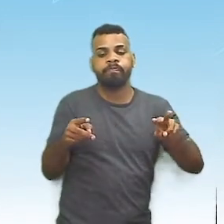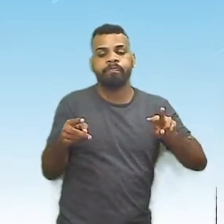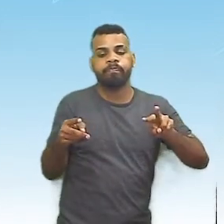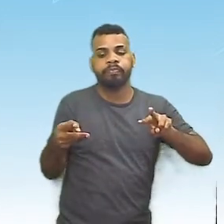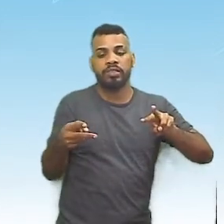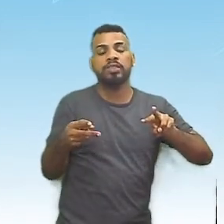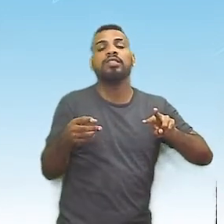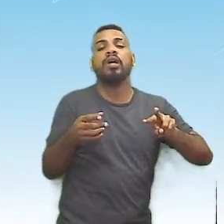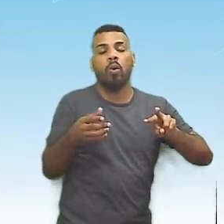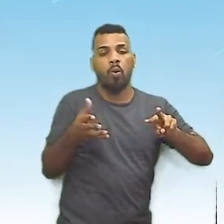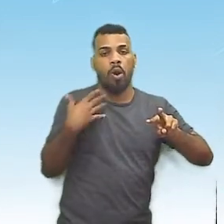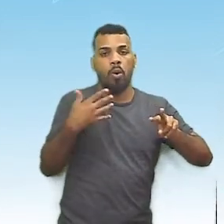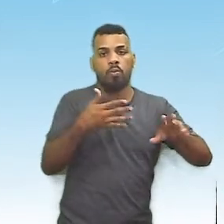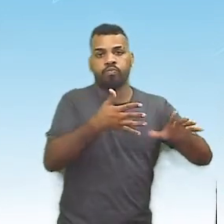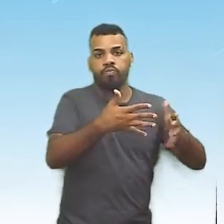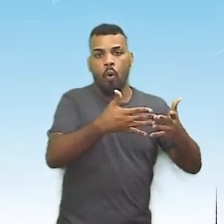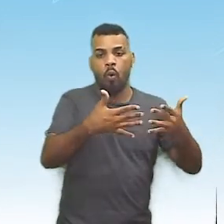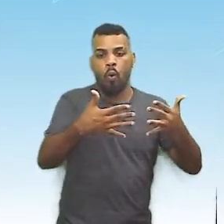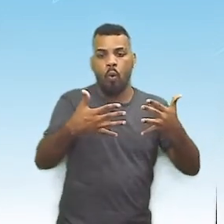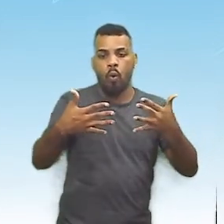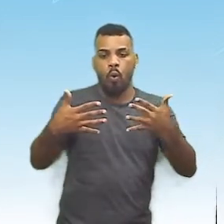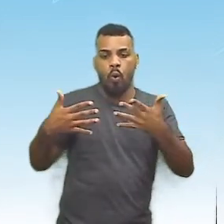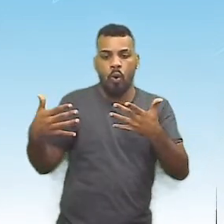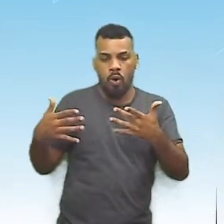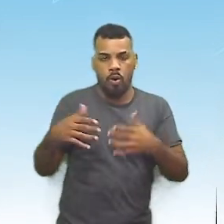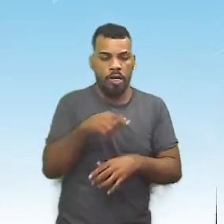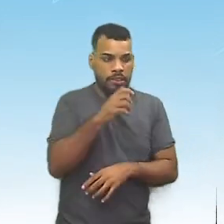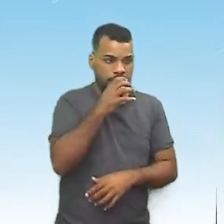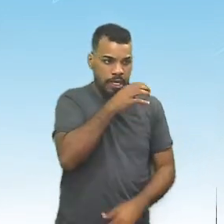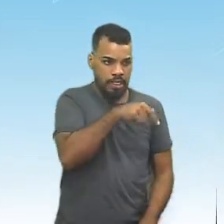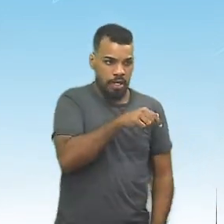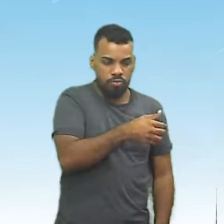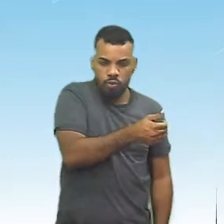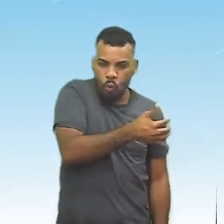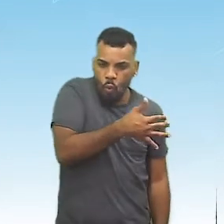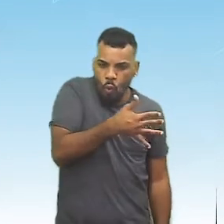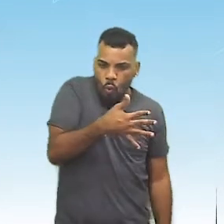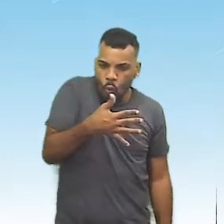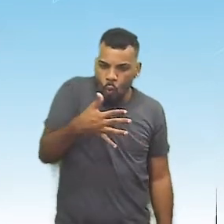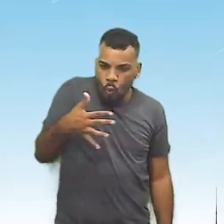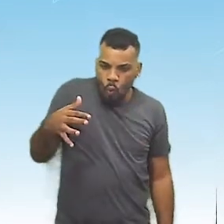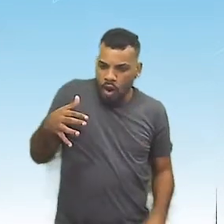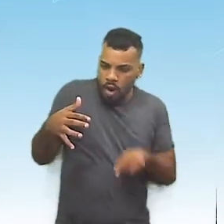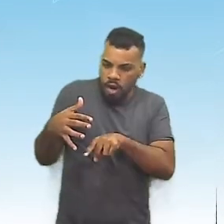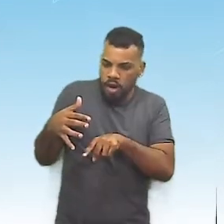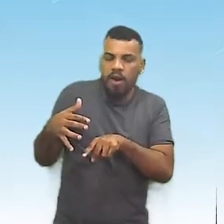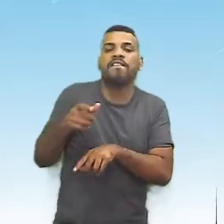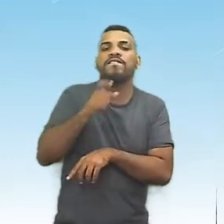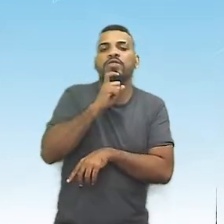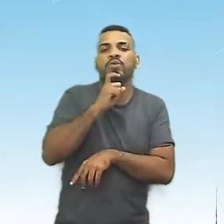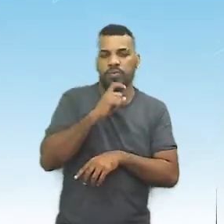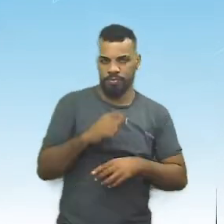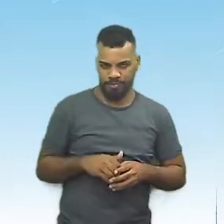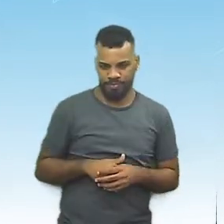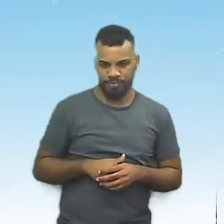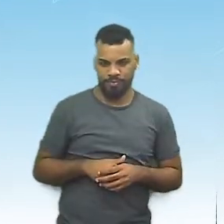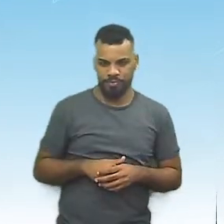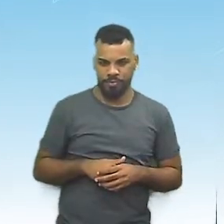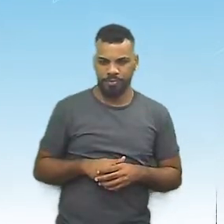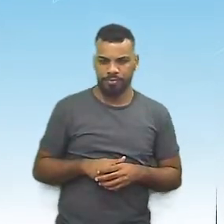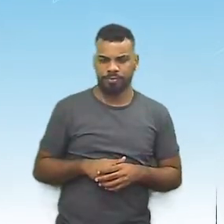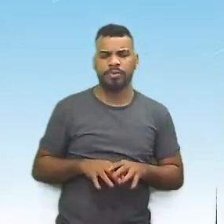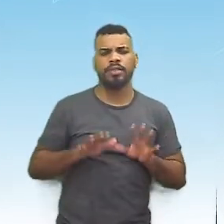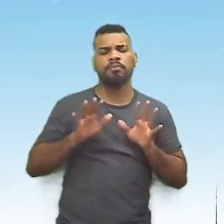quantidade de calor fluindo da região mais quente para a mais fria. Mas essa quantidade de calor,